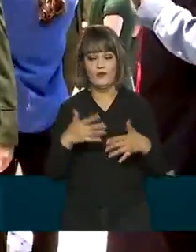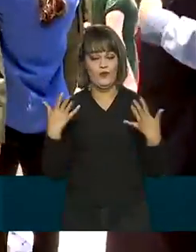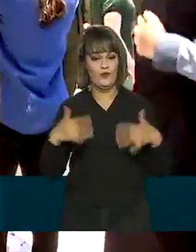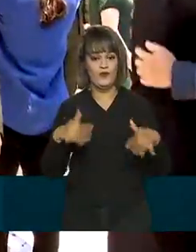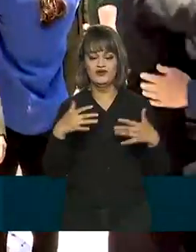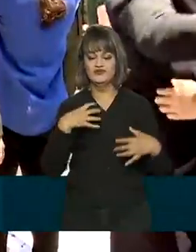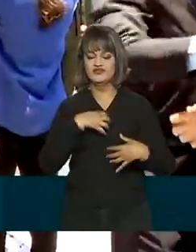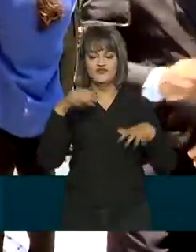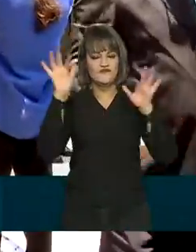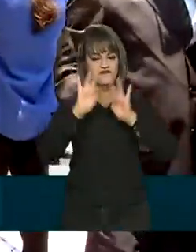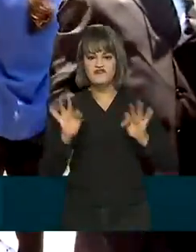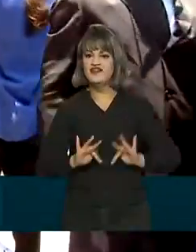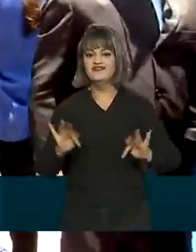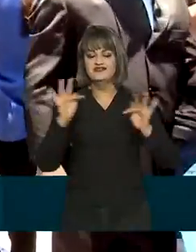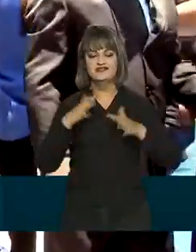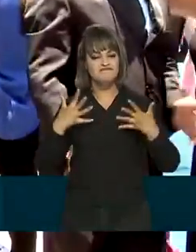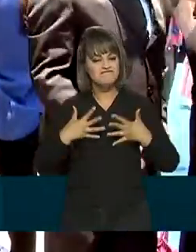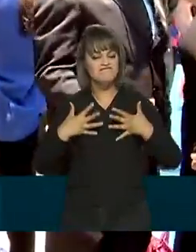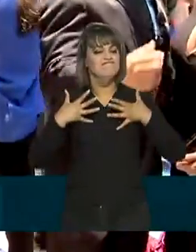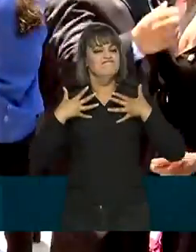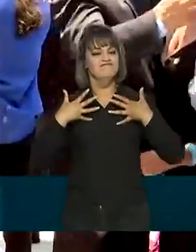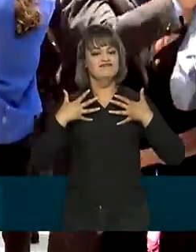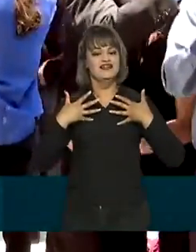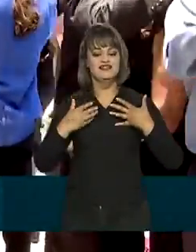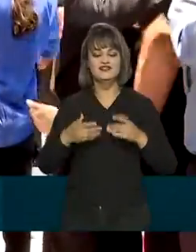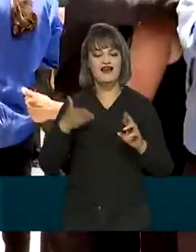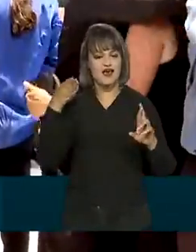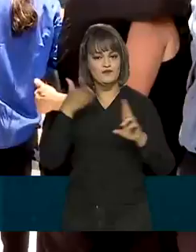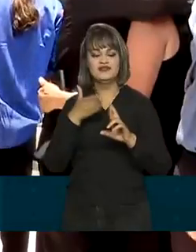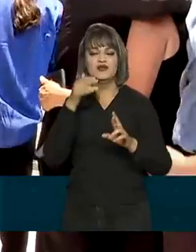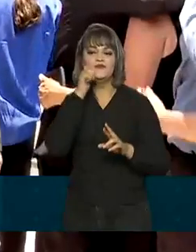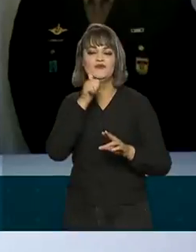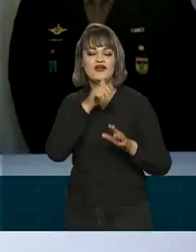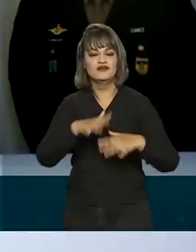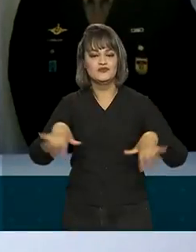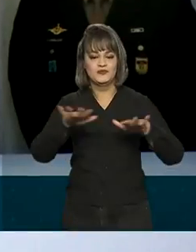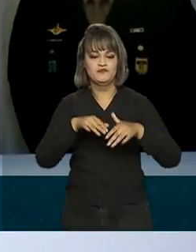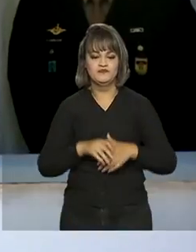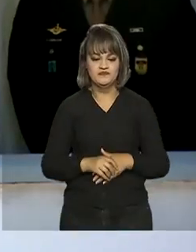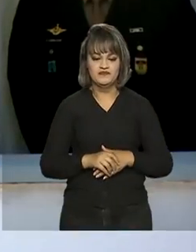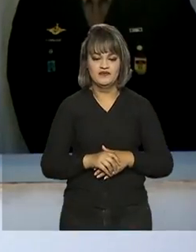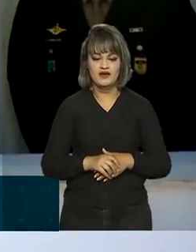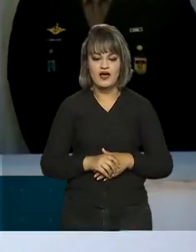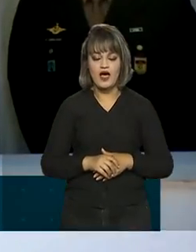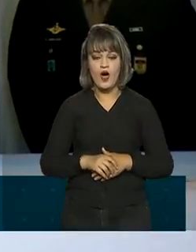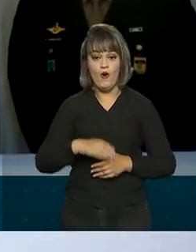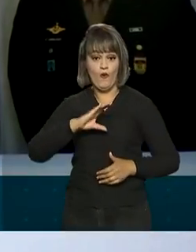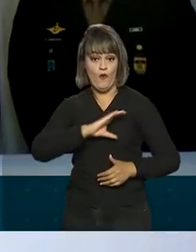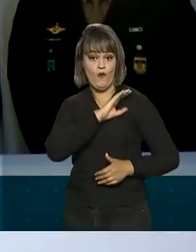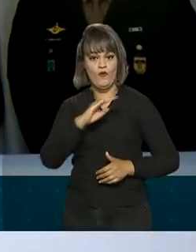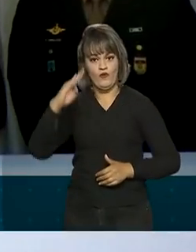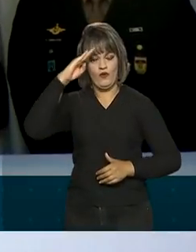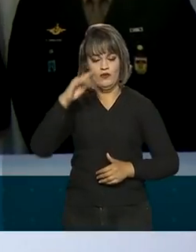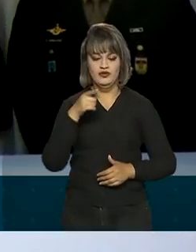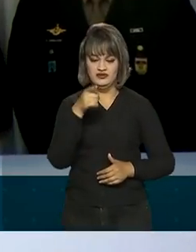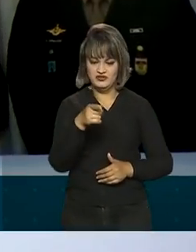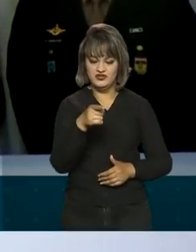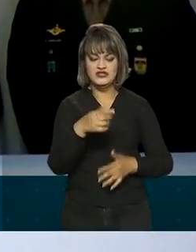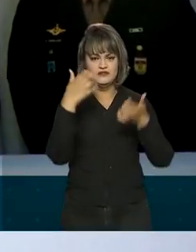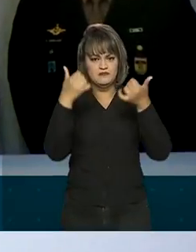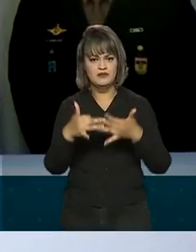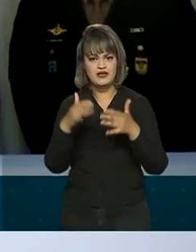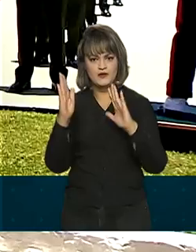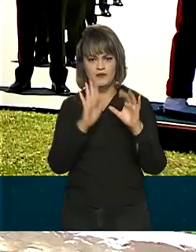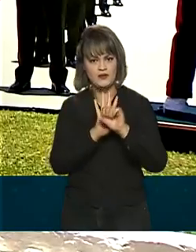É inacreditável. Estou muito feliz. Estou muito honrada por também estar representando as mulheres. O comandante da Escola de Sargentos de Logística disse